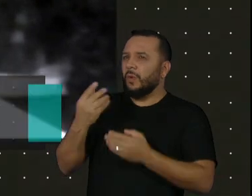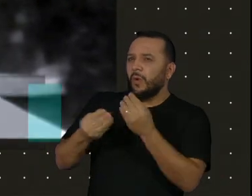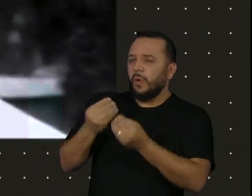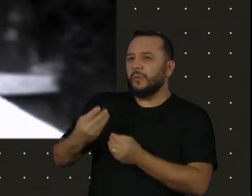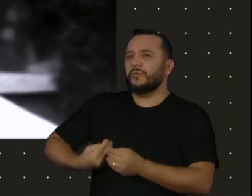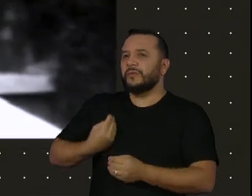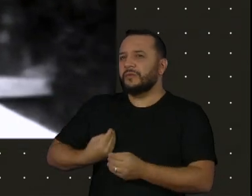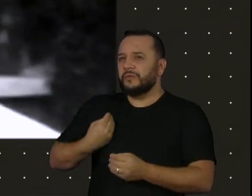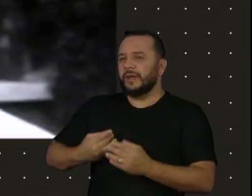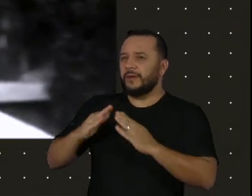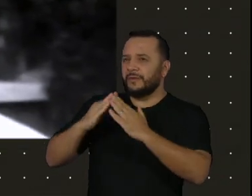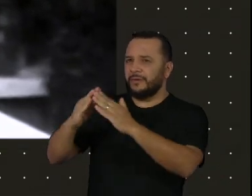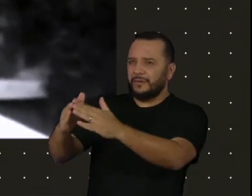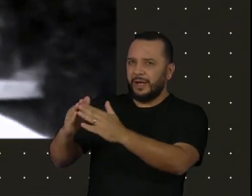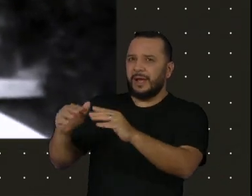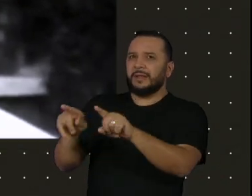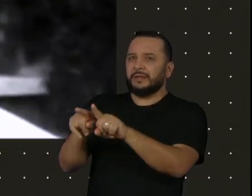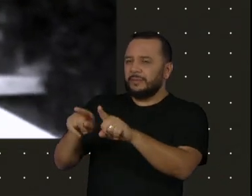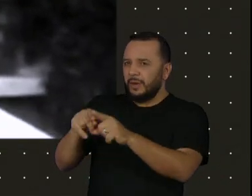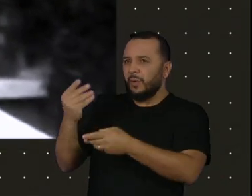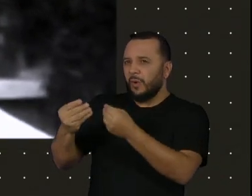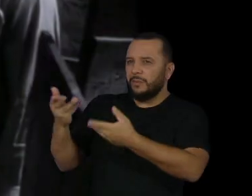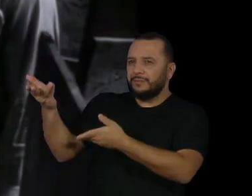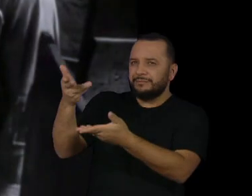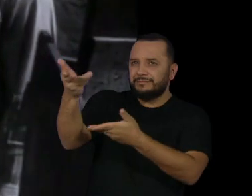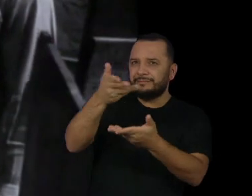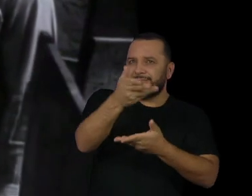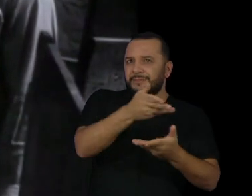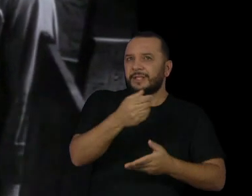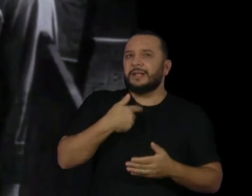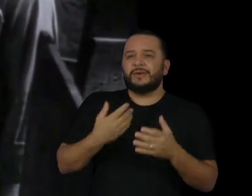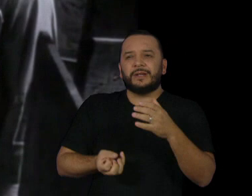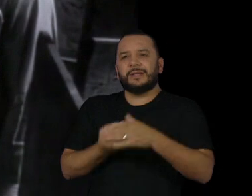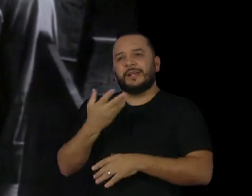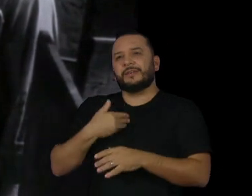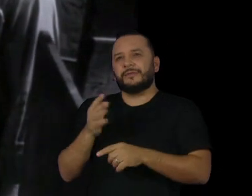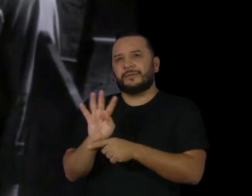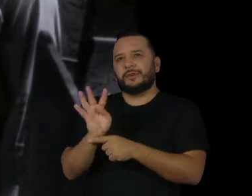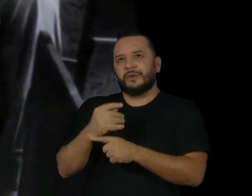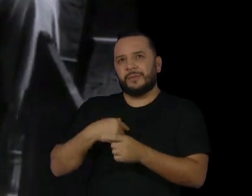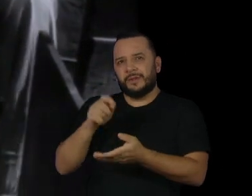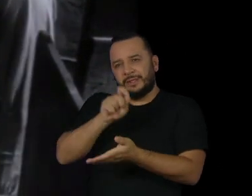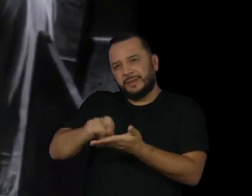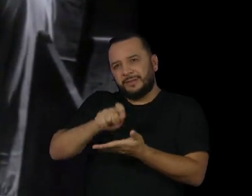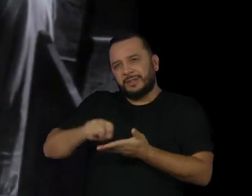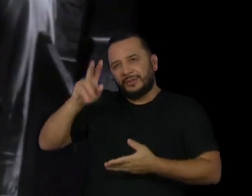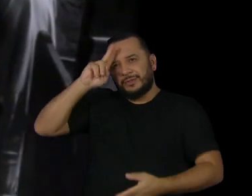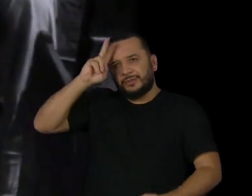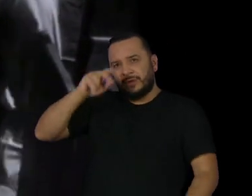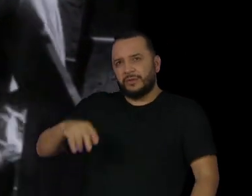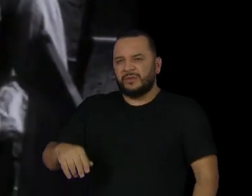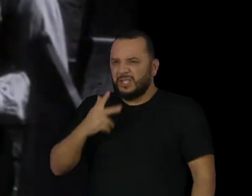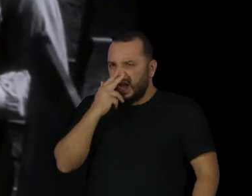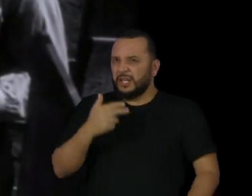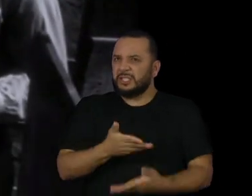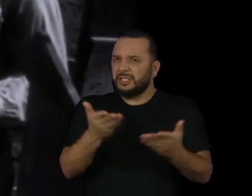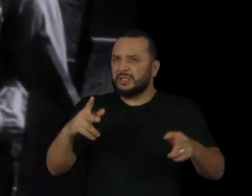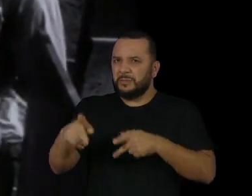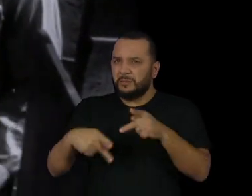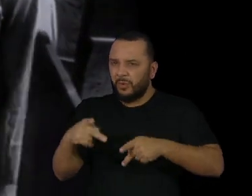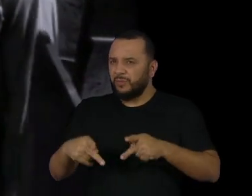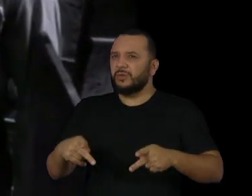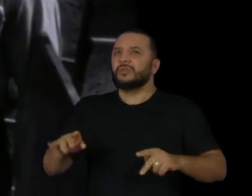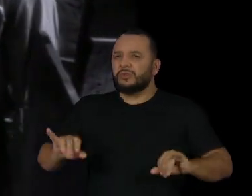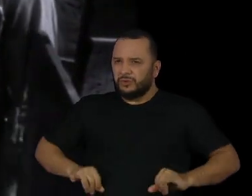e as relações da favela com a comunidade, com a cidade, quis fazer um filme e escrevi a história. Você acha que esse povo todo não sofre igual a